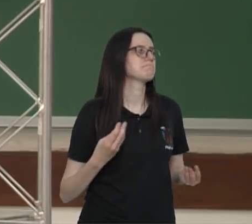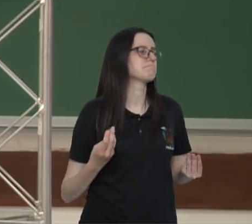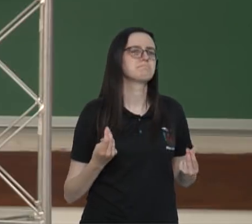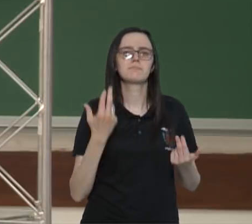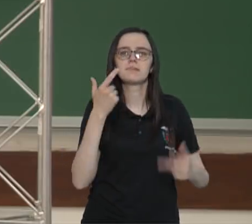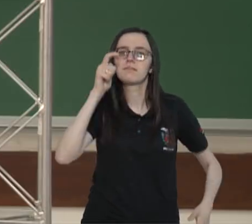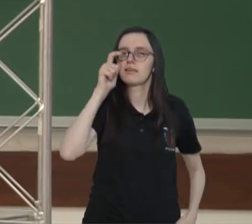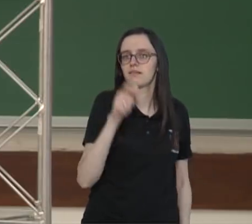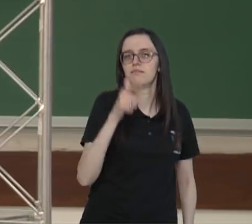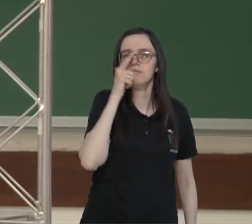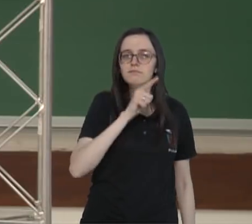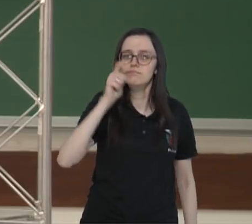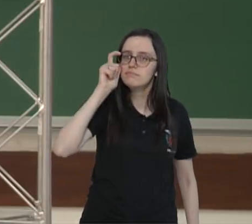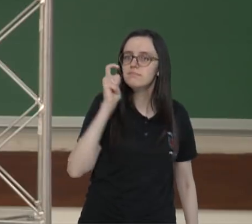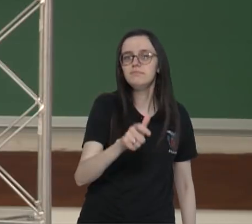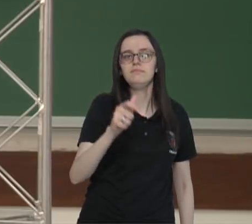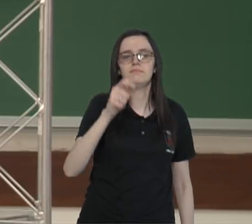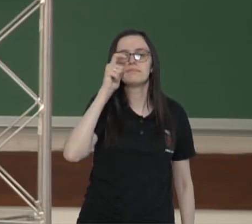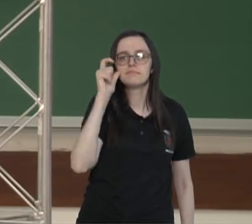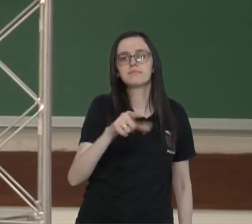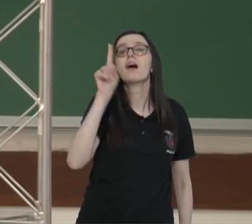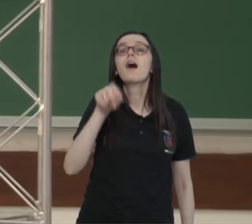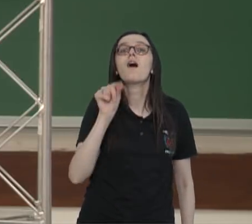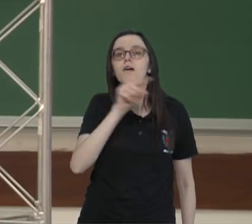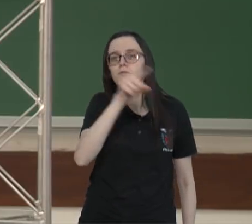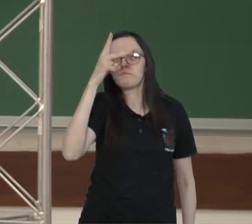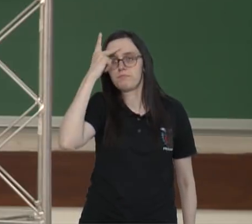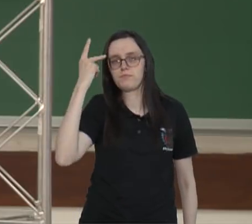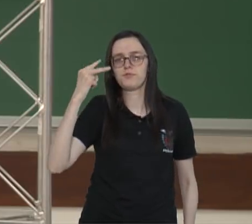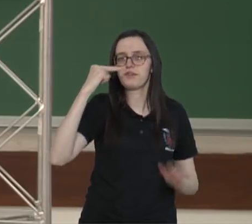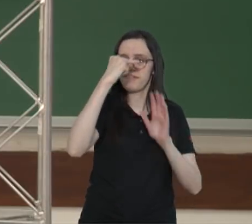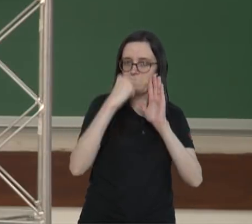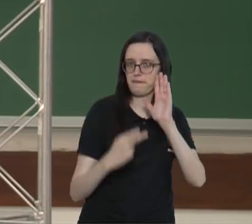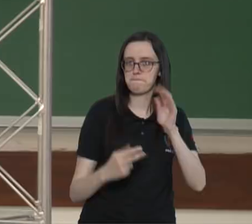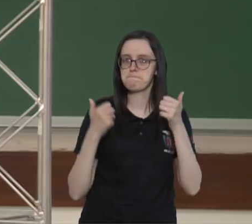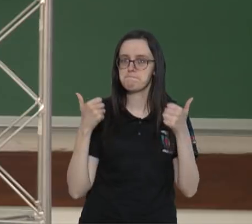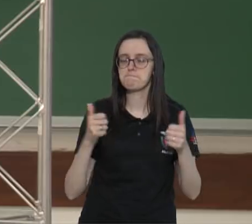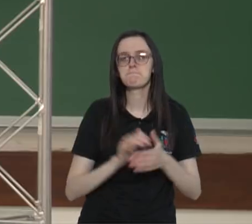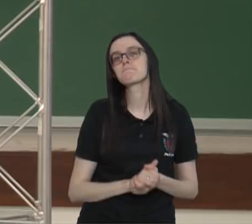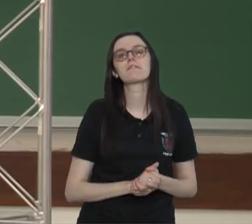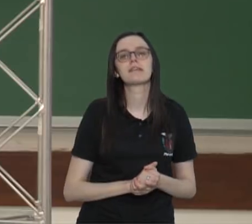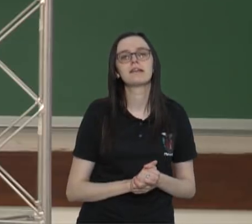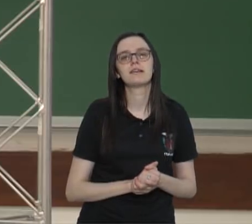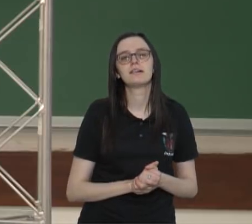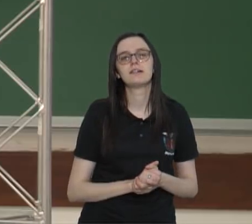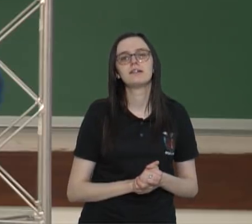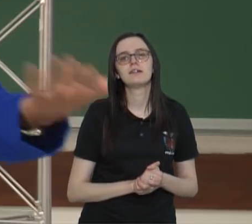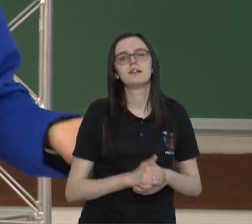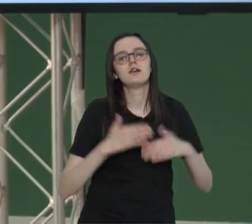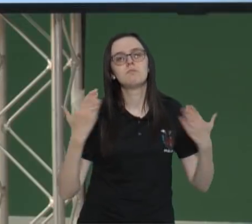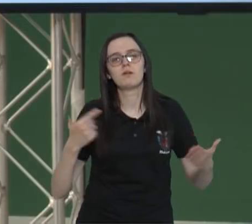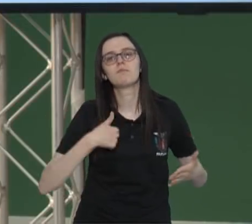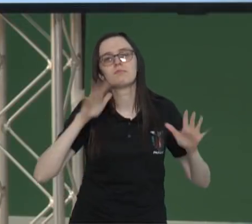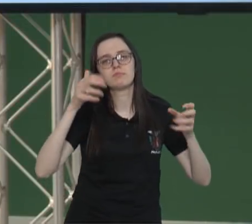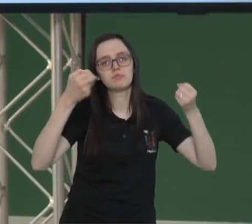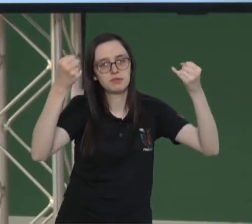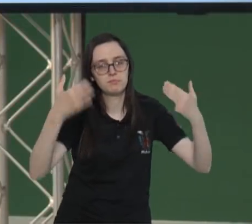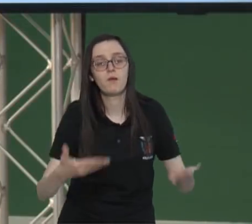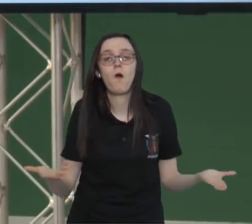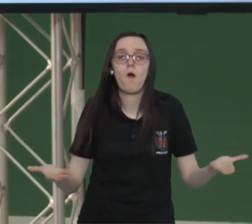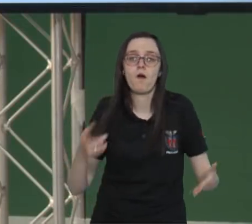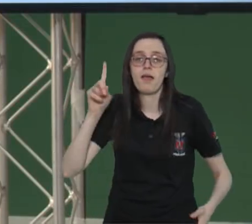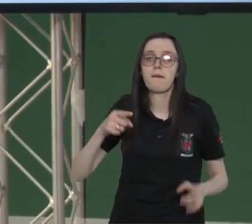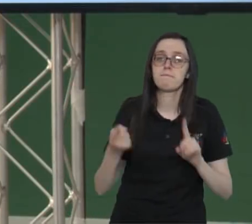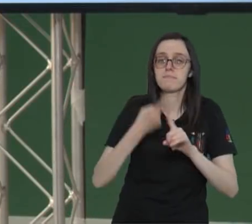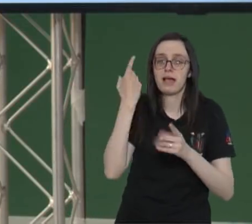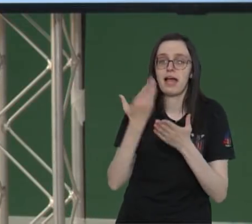surtam interesse, né? Despertem o interesse daquele que estiver lendo. Tudo bem? Bom, como eu disse, hoje é a nossa